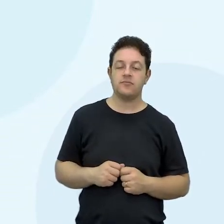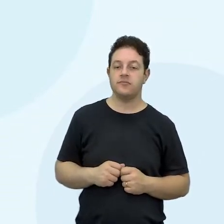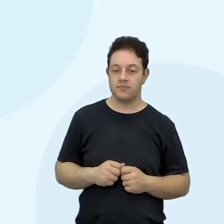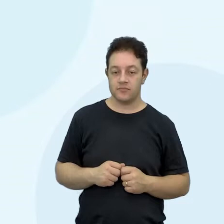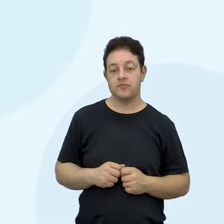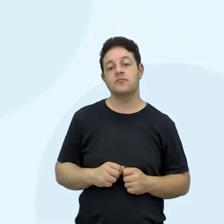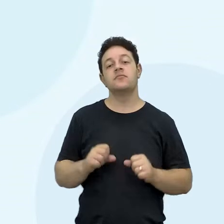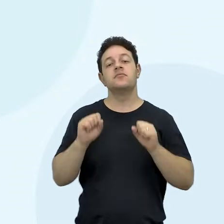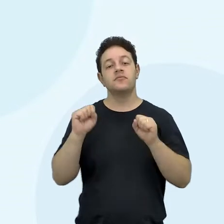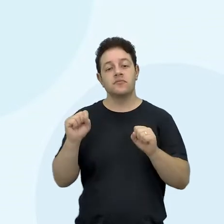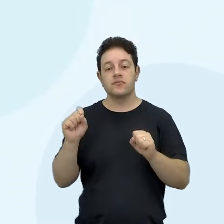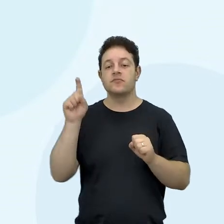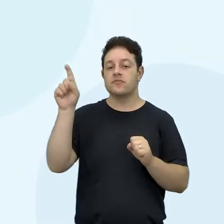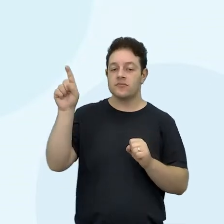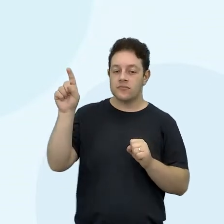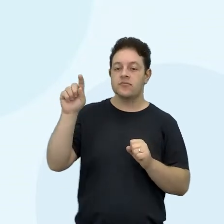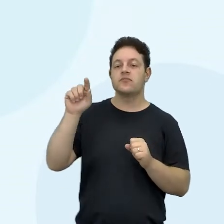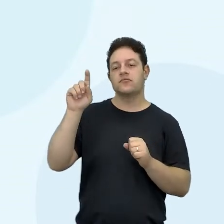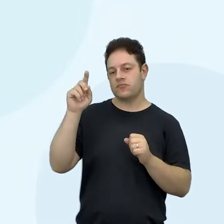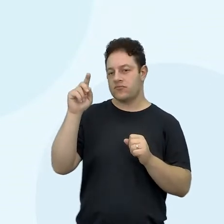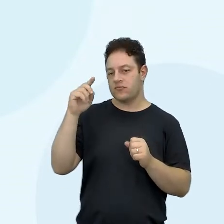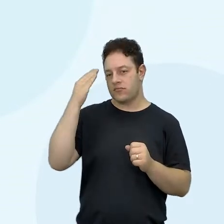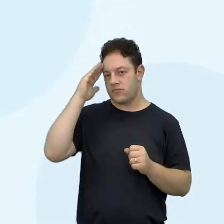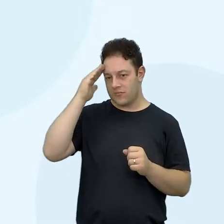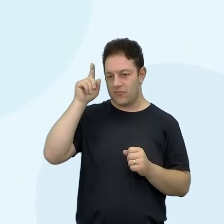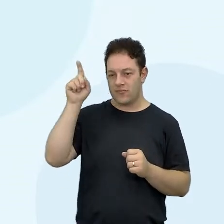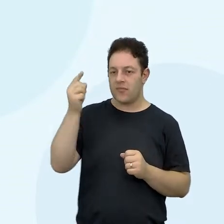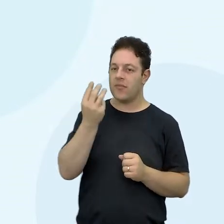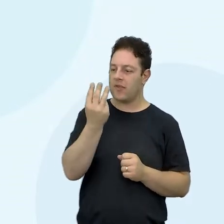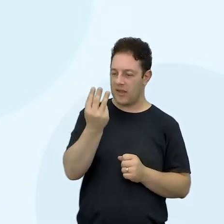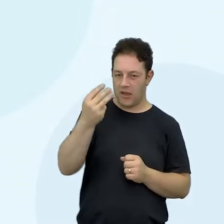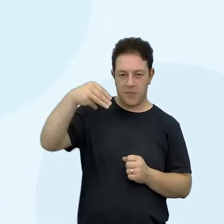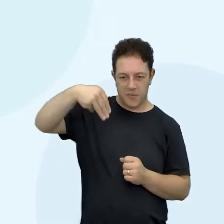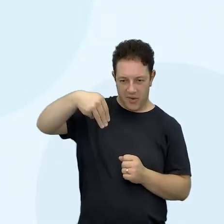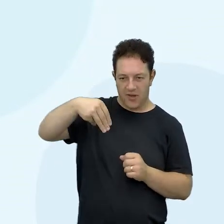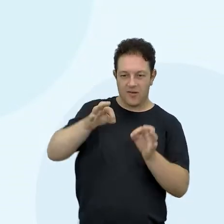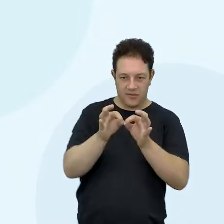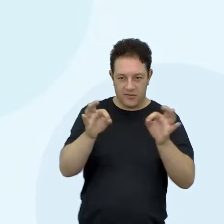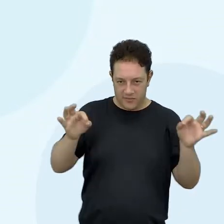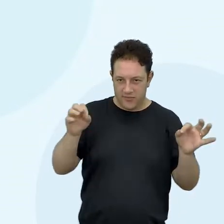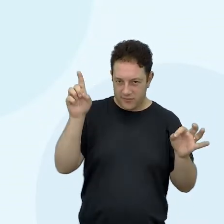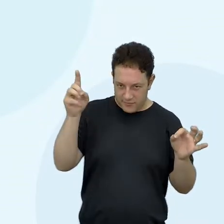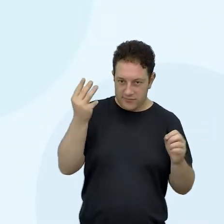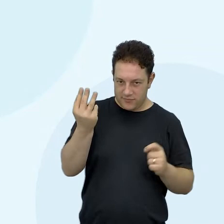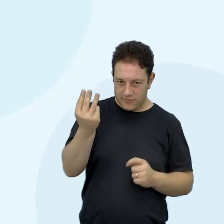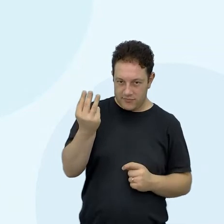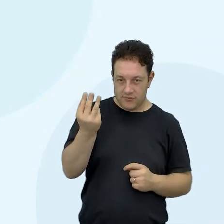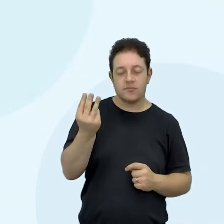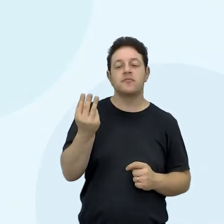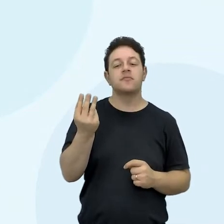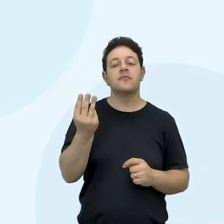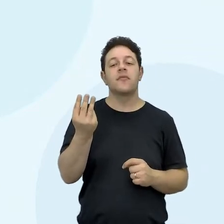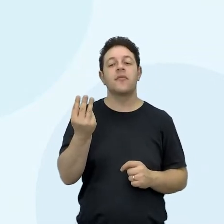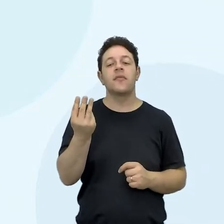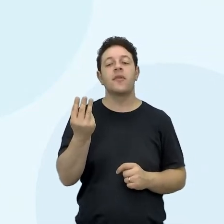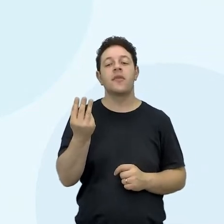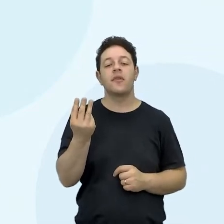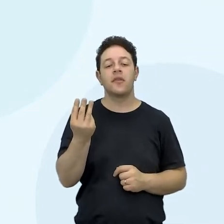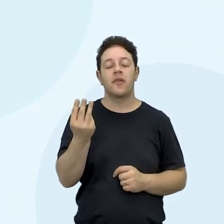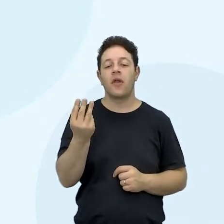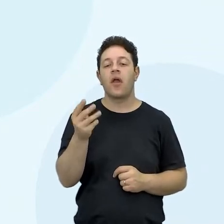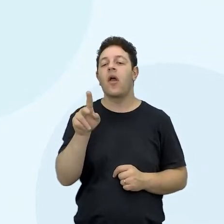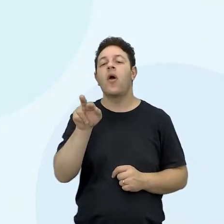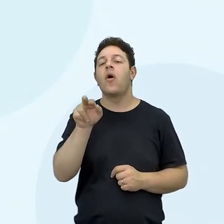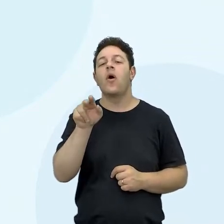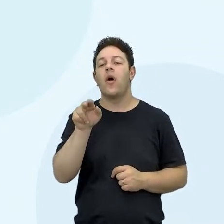E posso converter isso aqui, tá tranquilo, a gente já falou isso várias vezes, olha. 3 metros